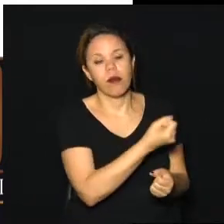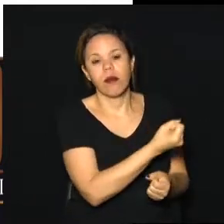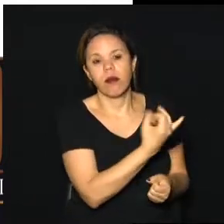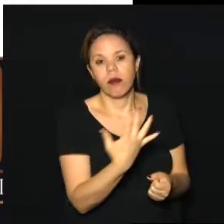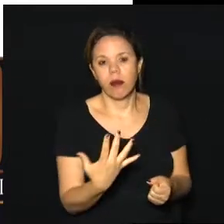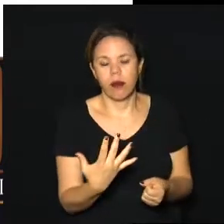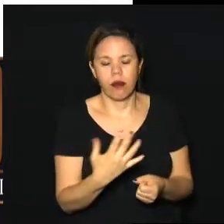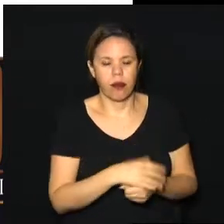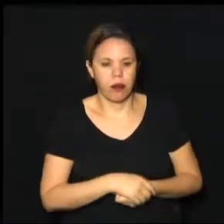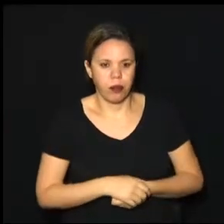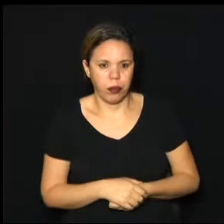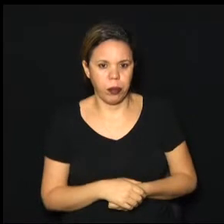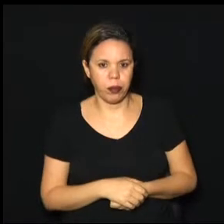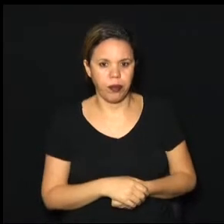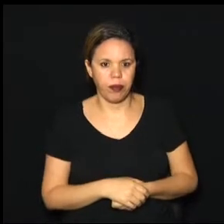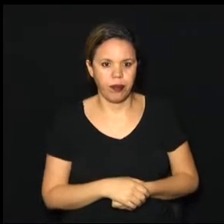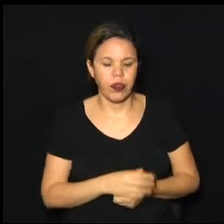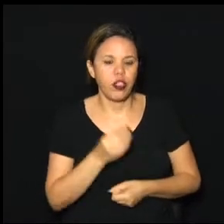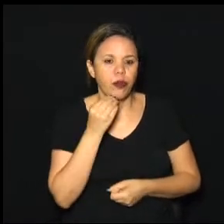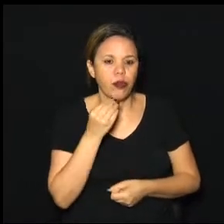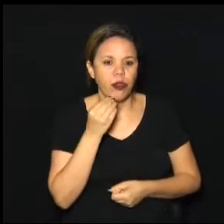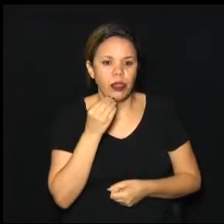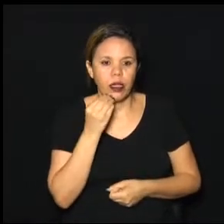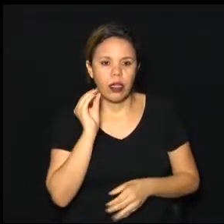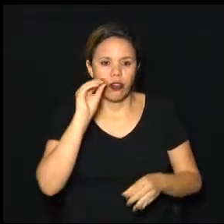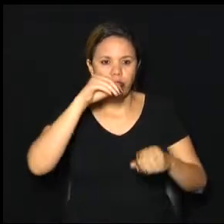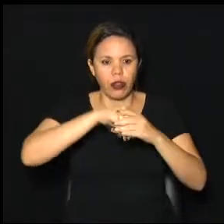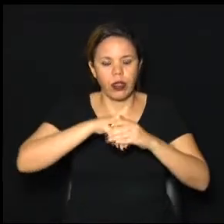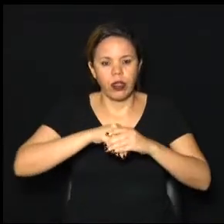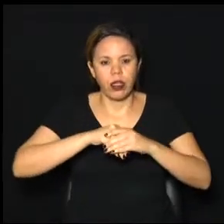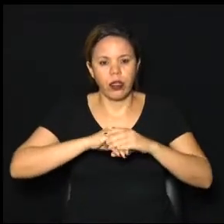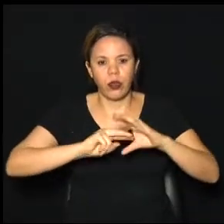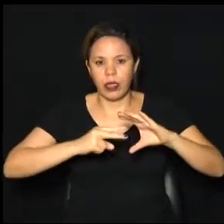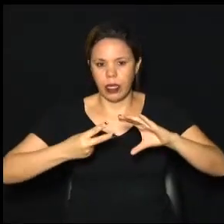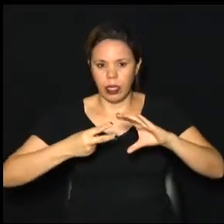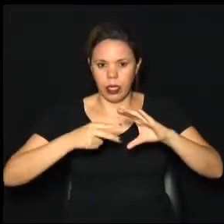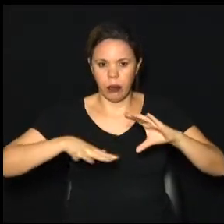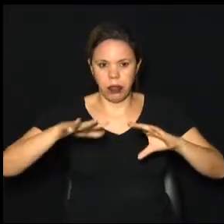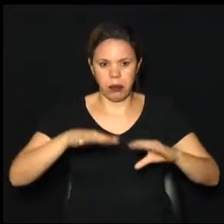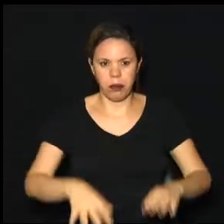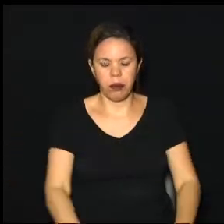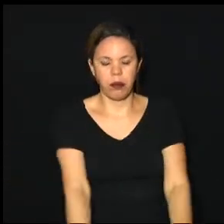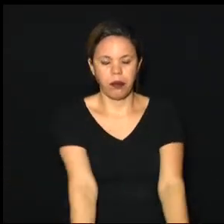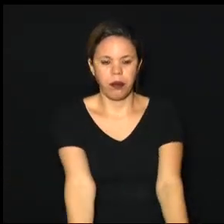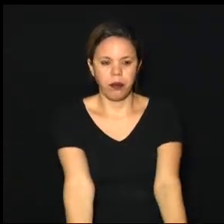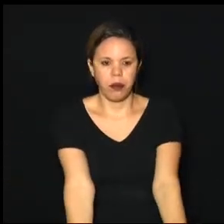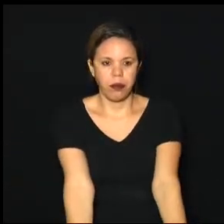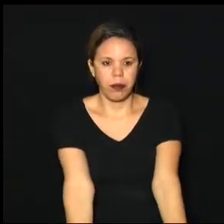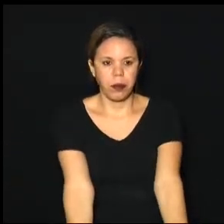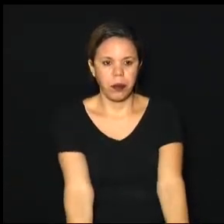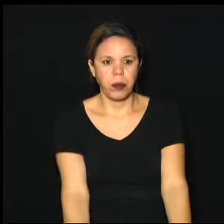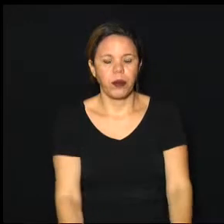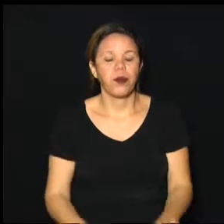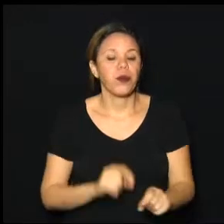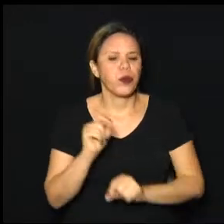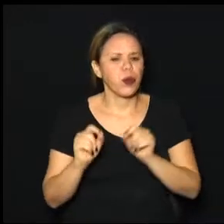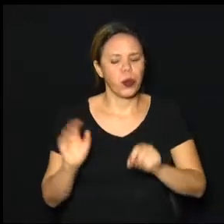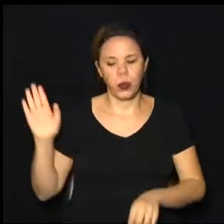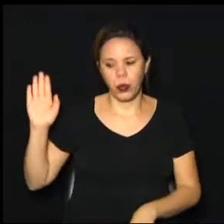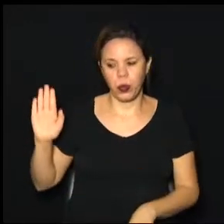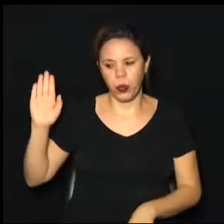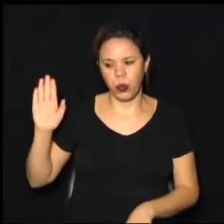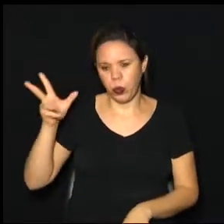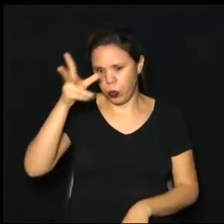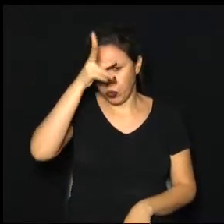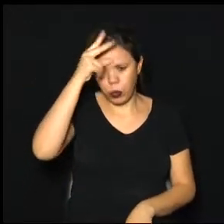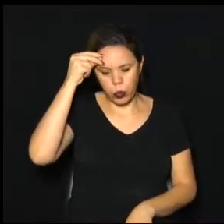uma determinada cadeira da Câmara Municipal. Pois bem, no que diz respeito à candidatura dos